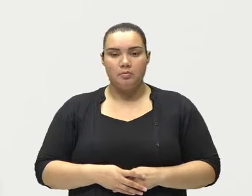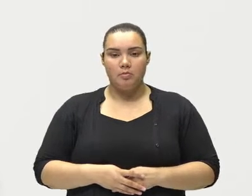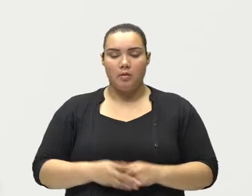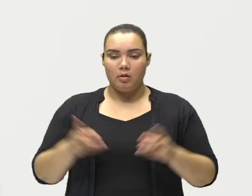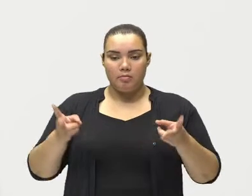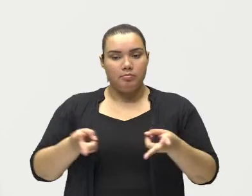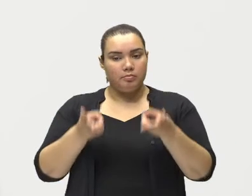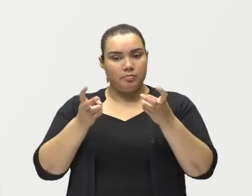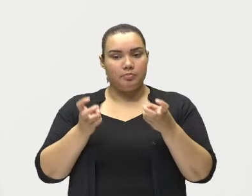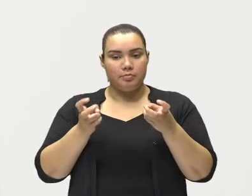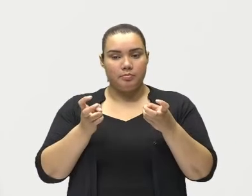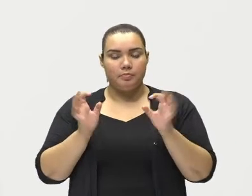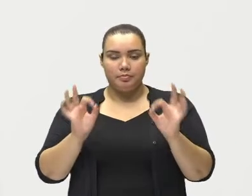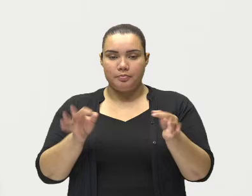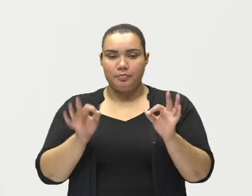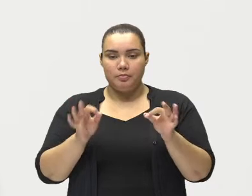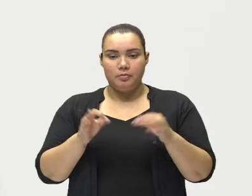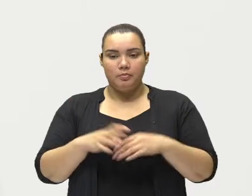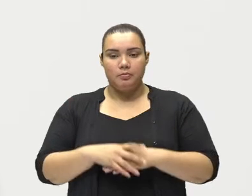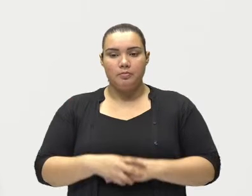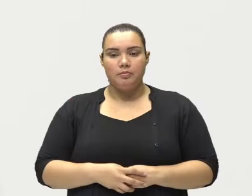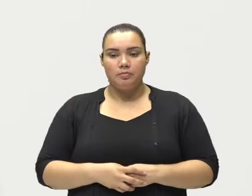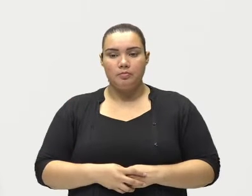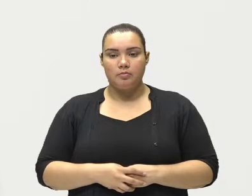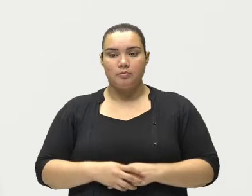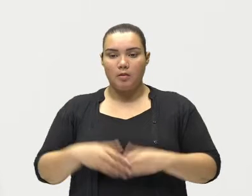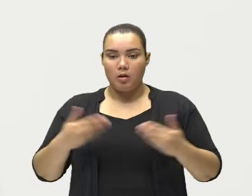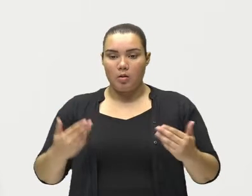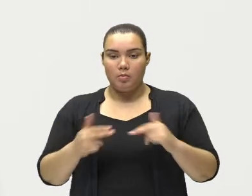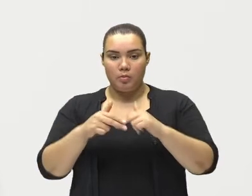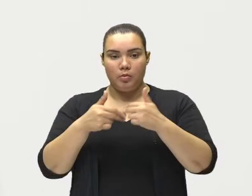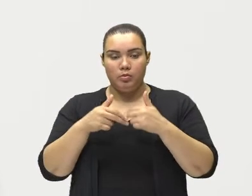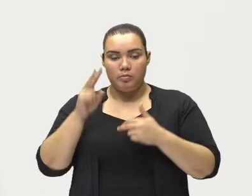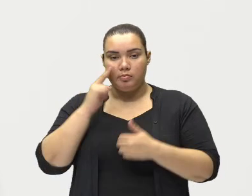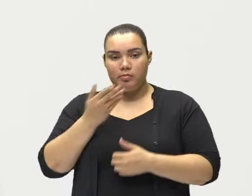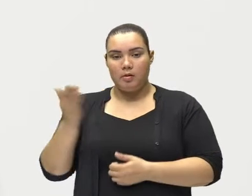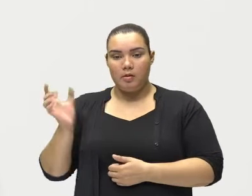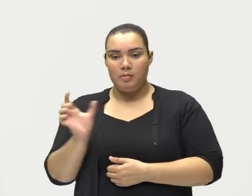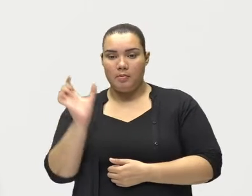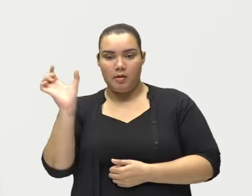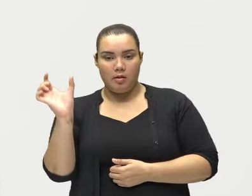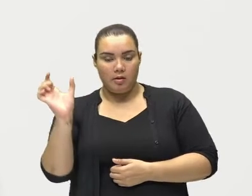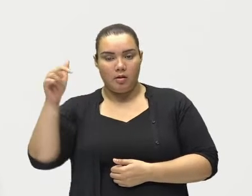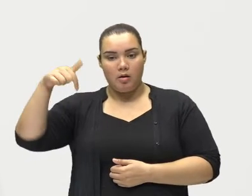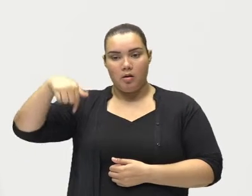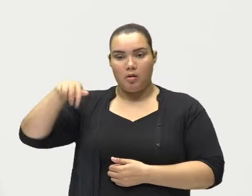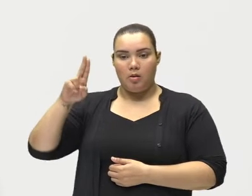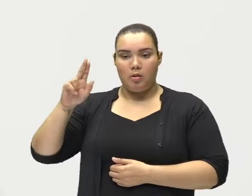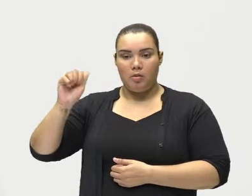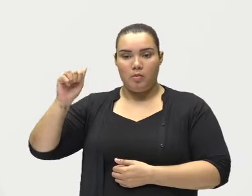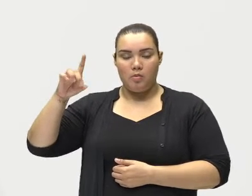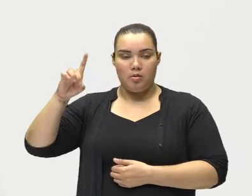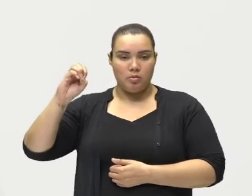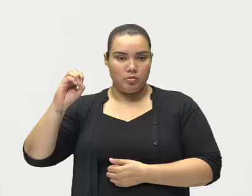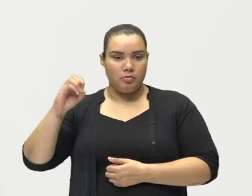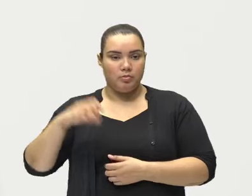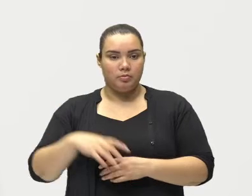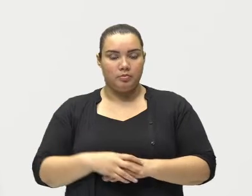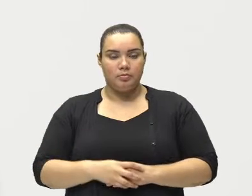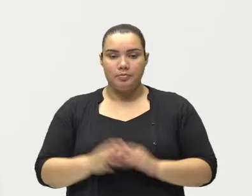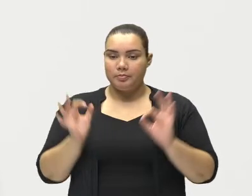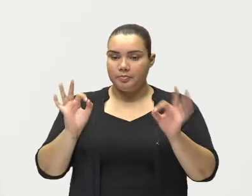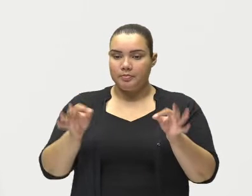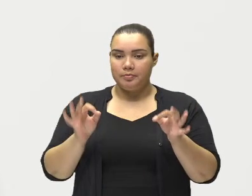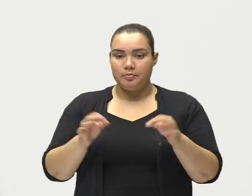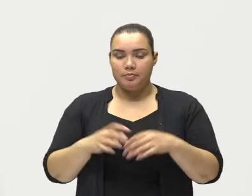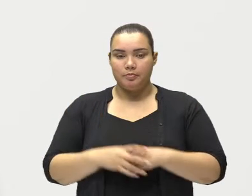Notaram? Exatamente, olha aí. Por causa desse carinha aqui, ó, do conectivo, ok? Muito